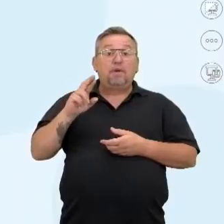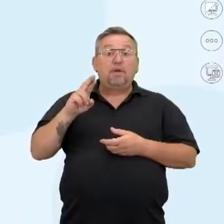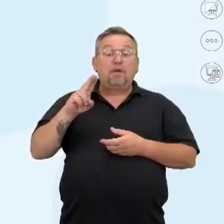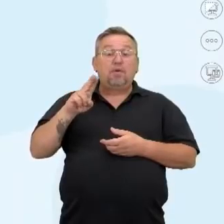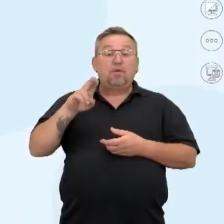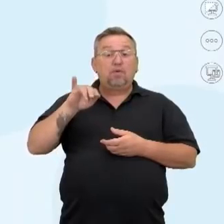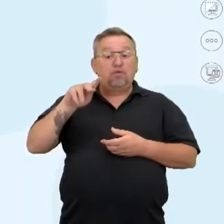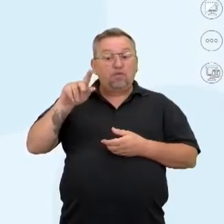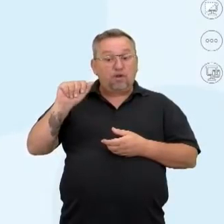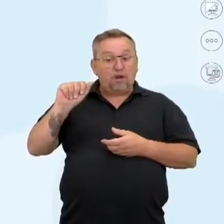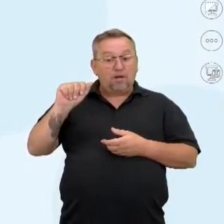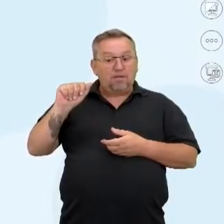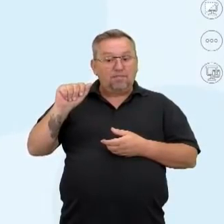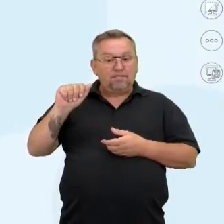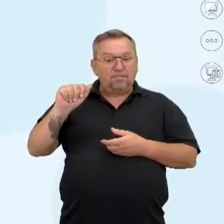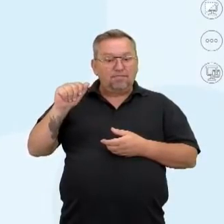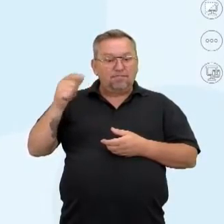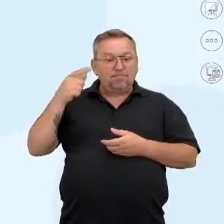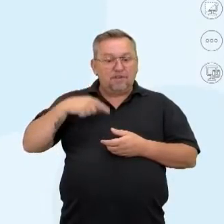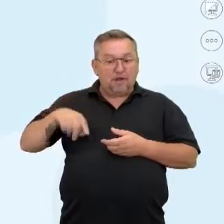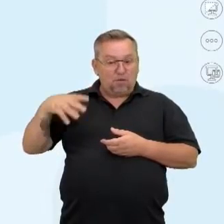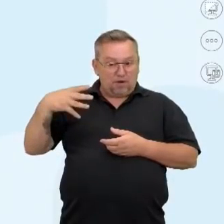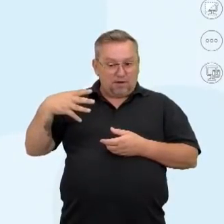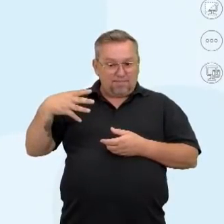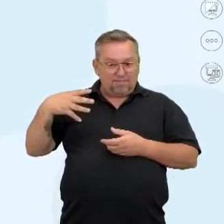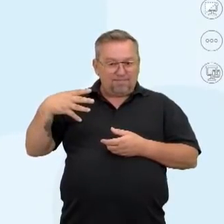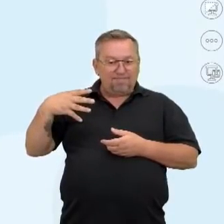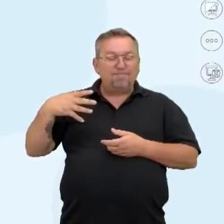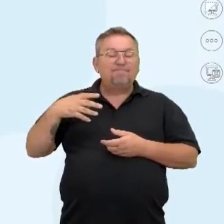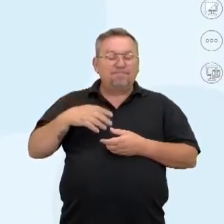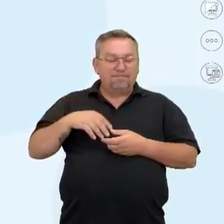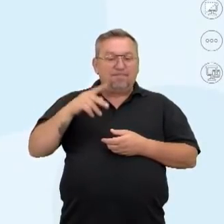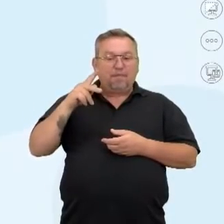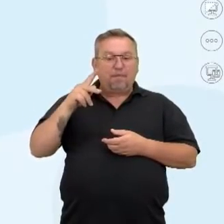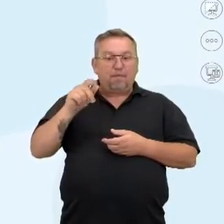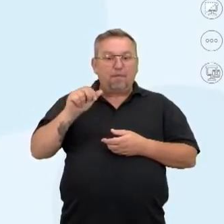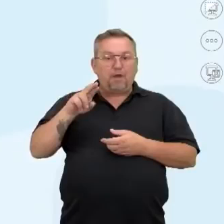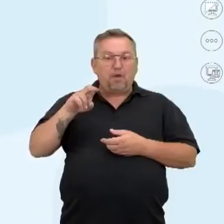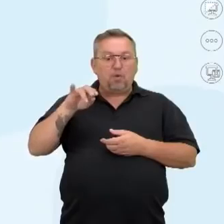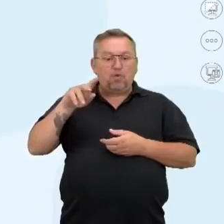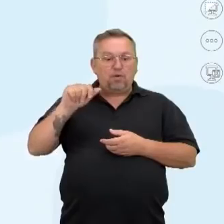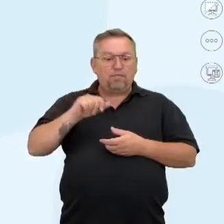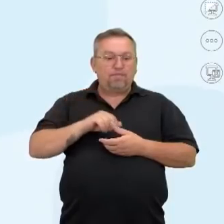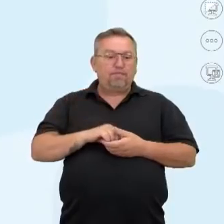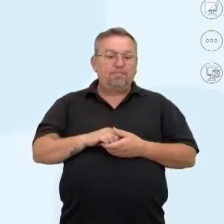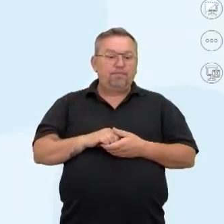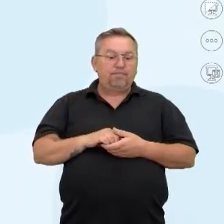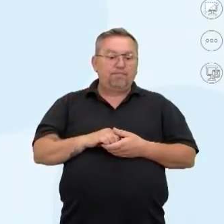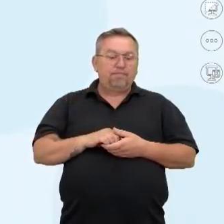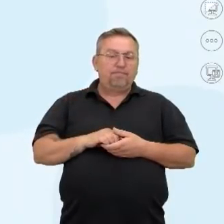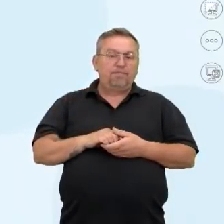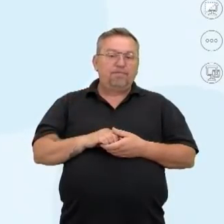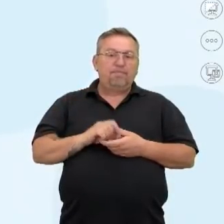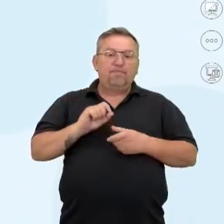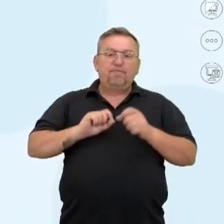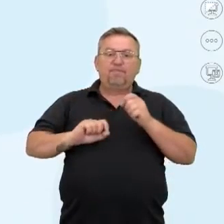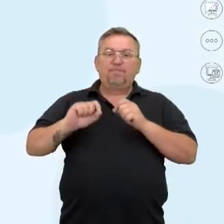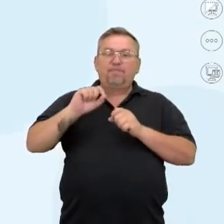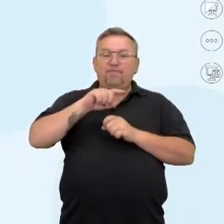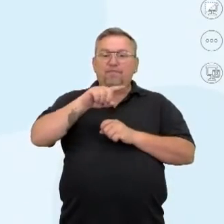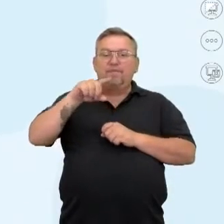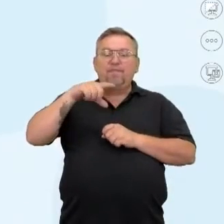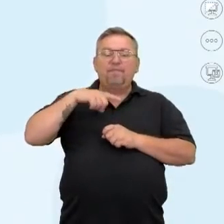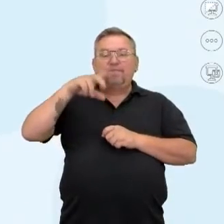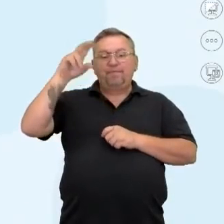posso só falar Alessandra, tá? E a última é I went to Perugia, certo? Então, vocês